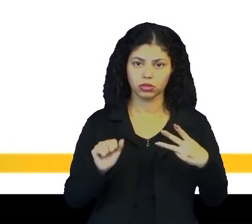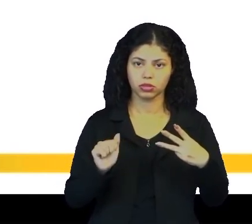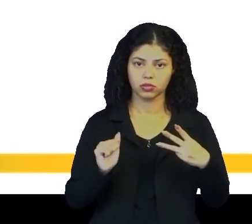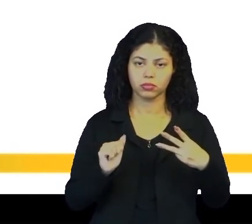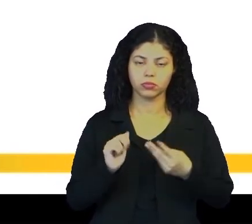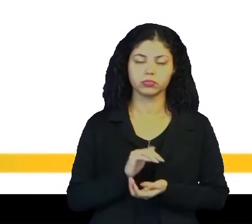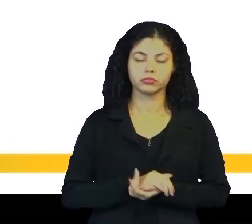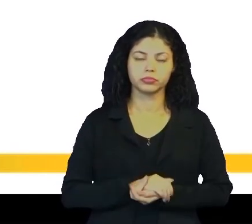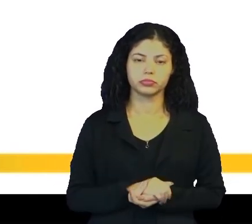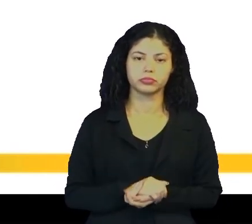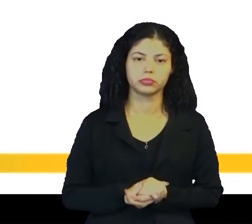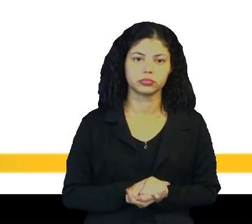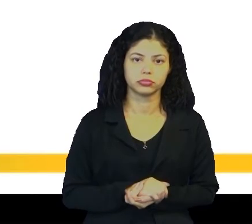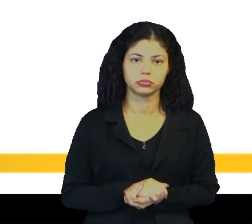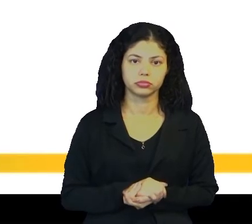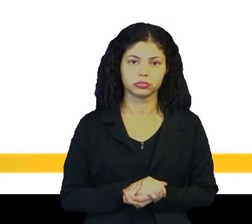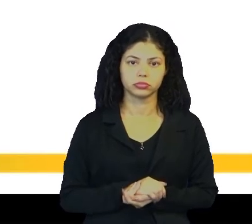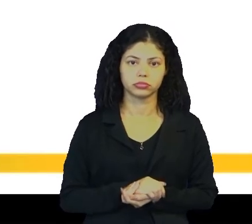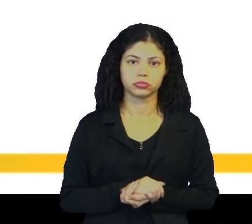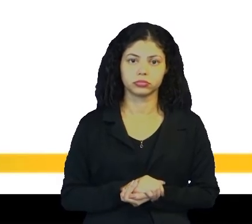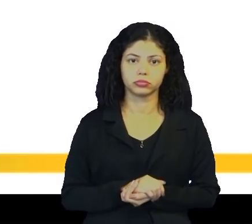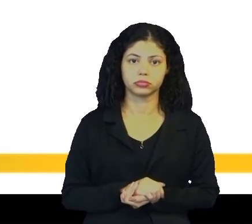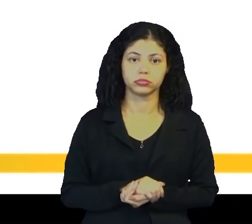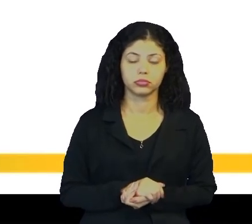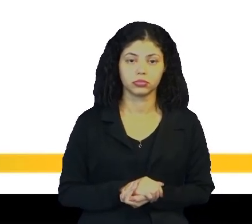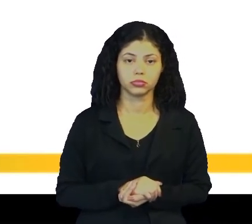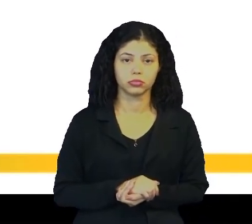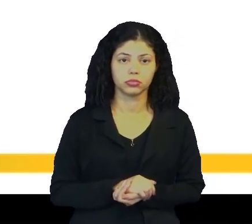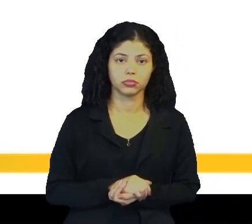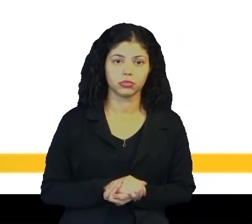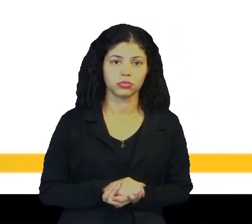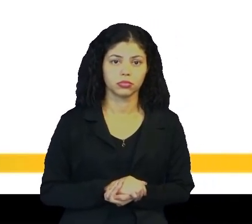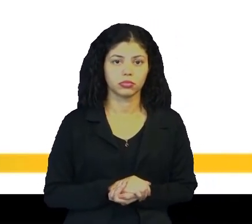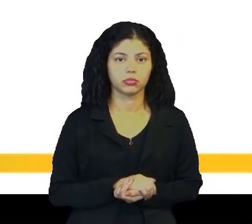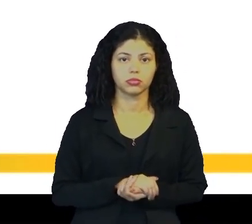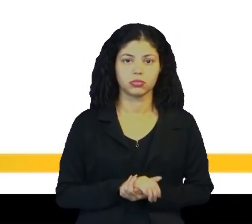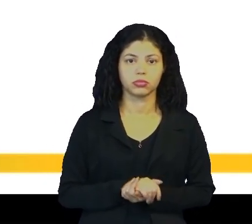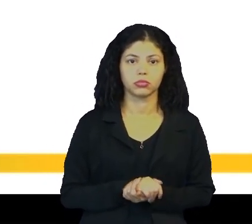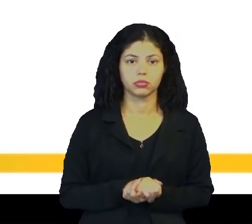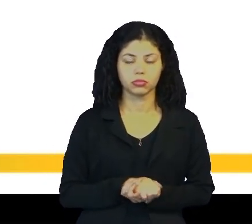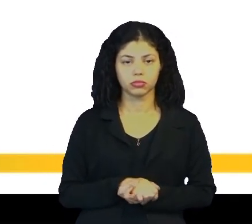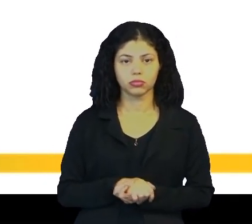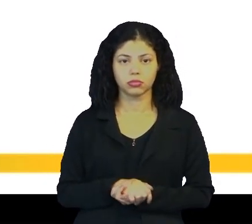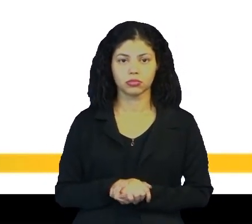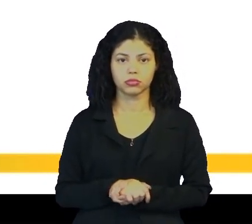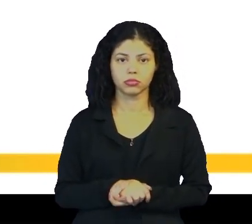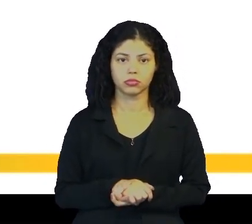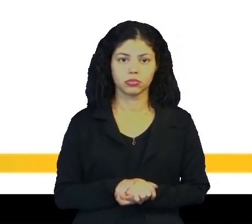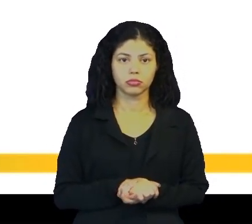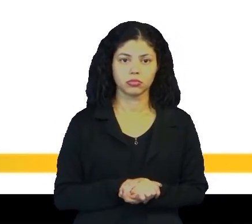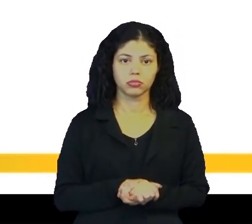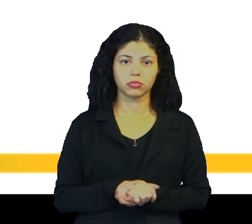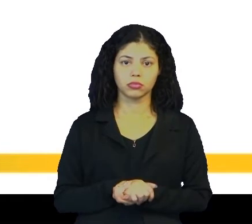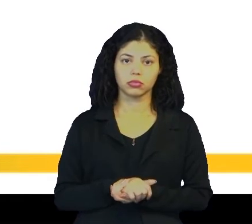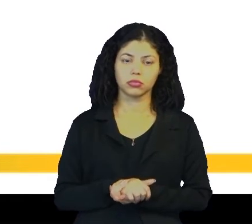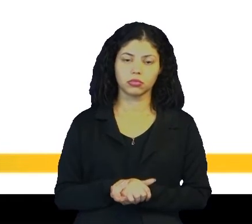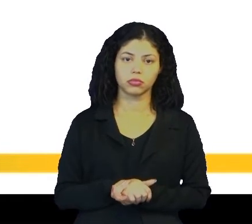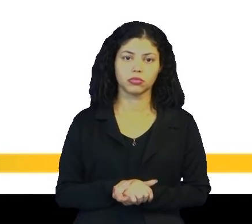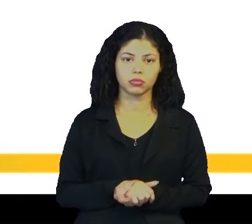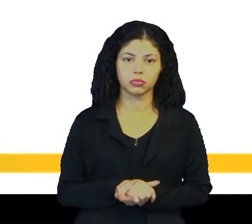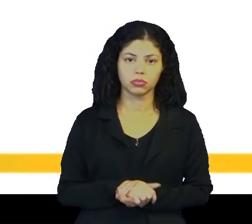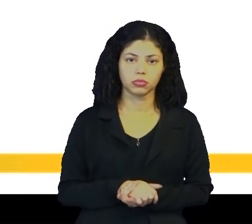nós dizemos coordinating conjunctions, as correlative conjunctions e as